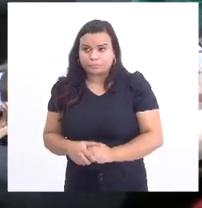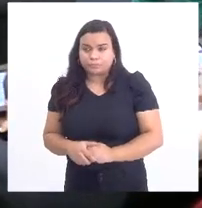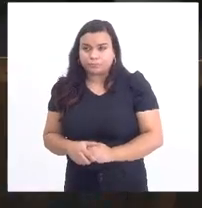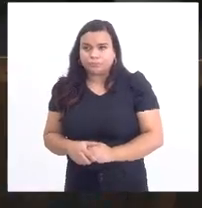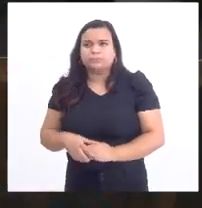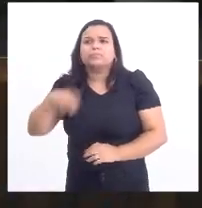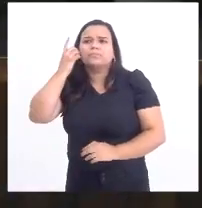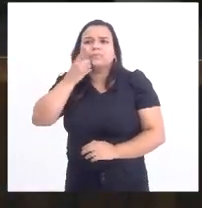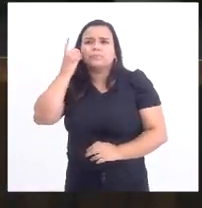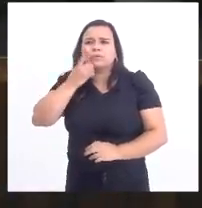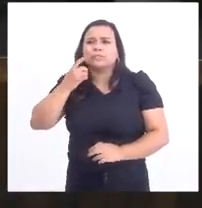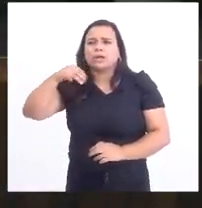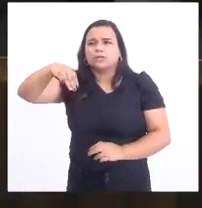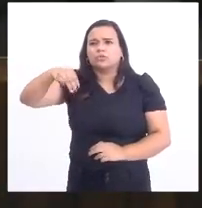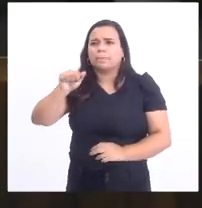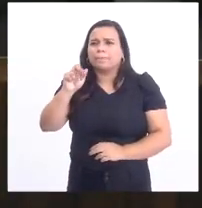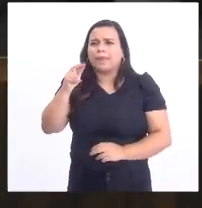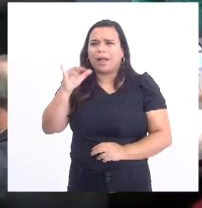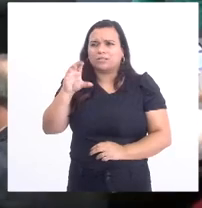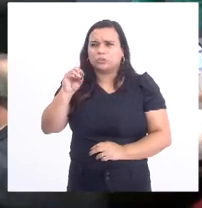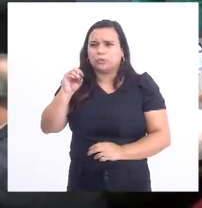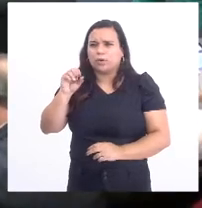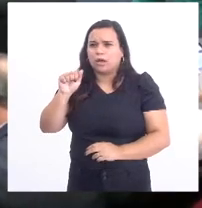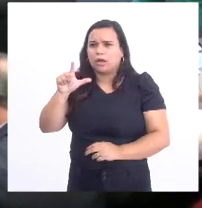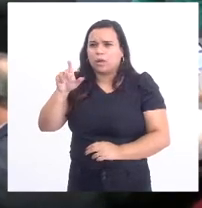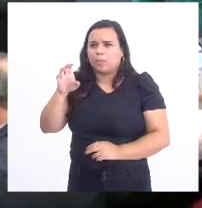Deputado Márcio Gualberto.